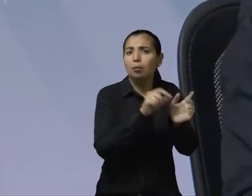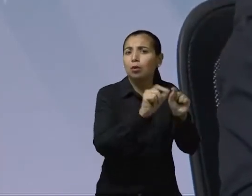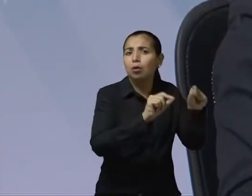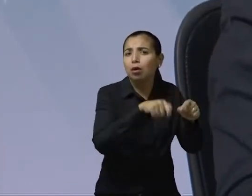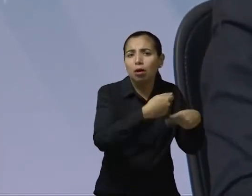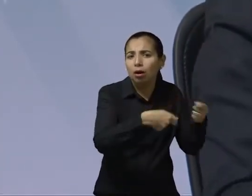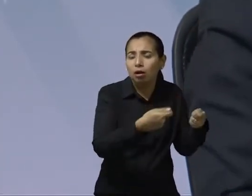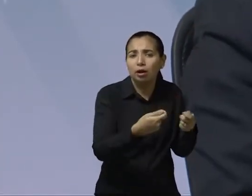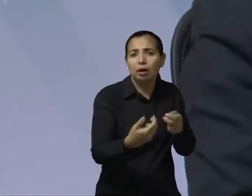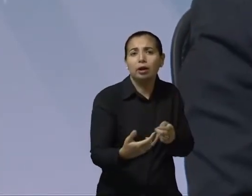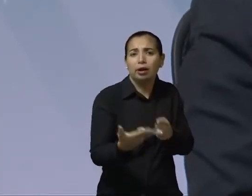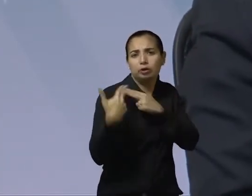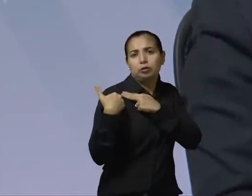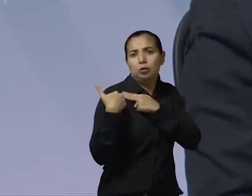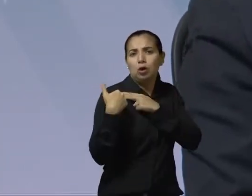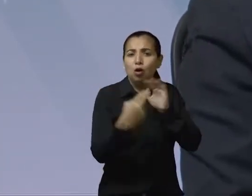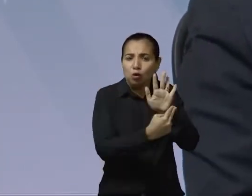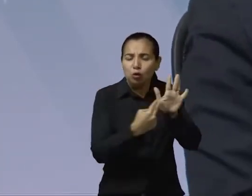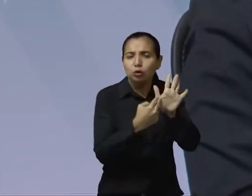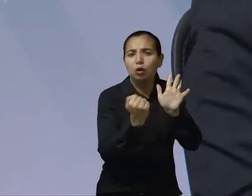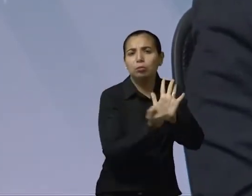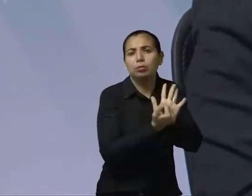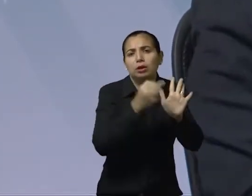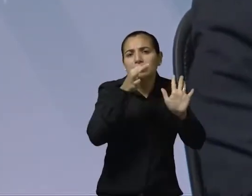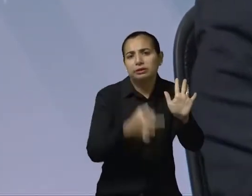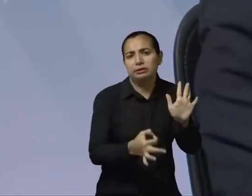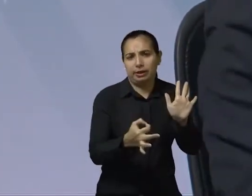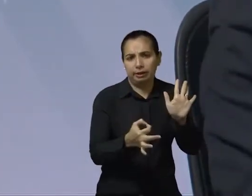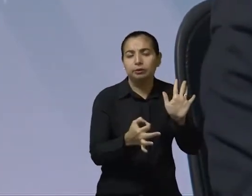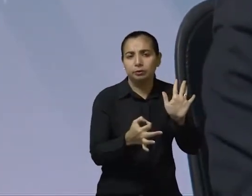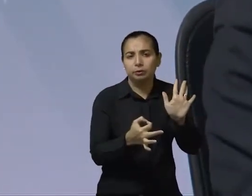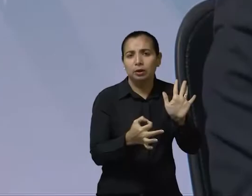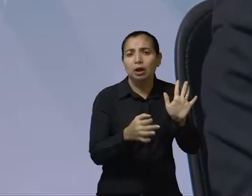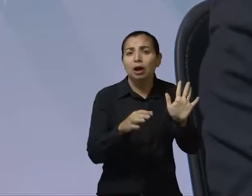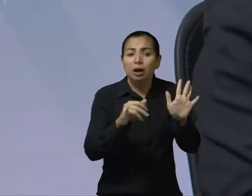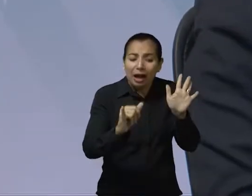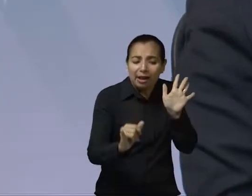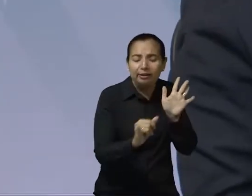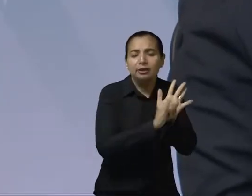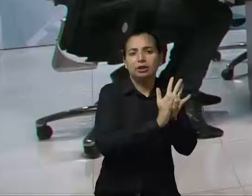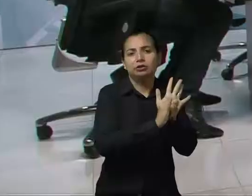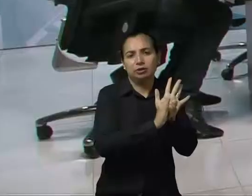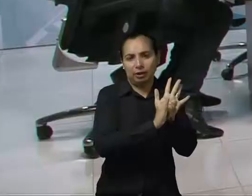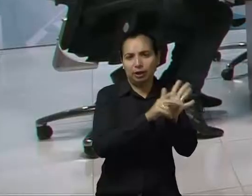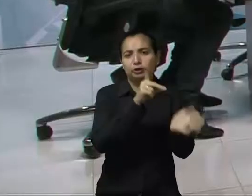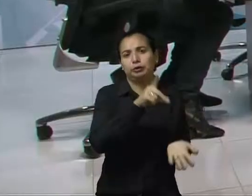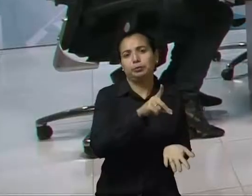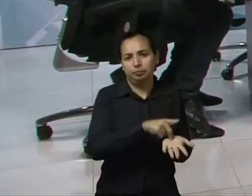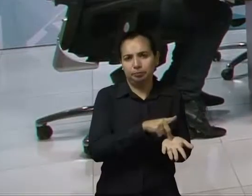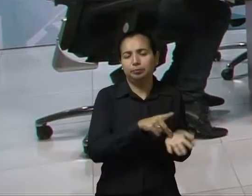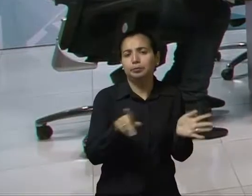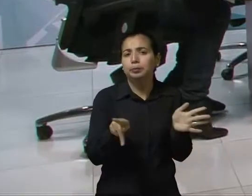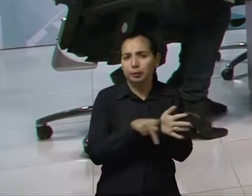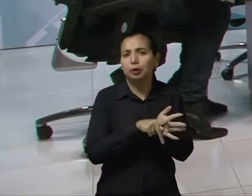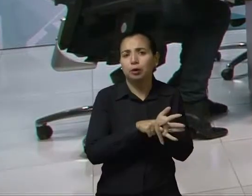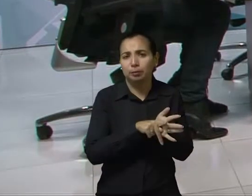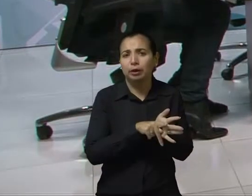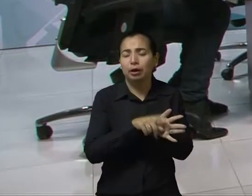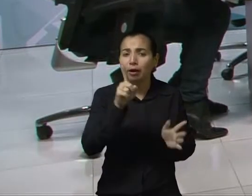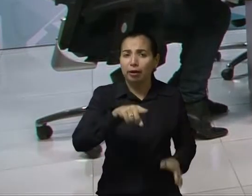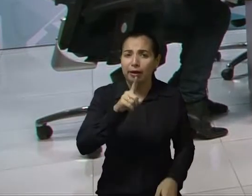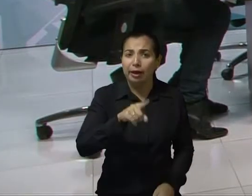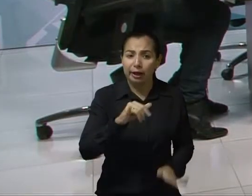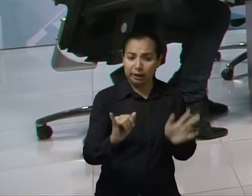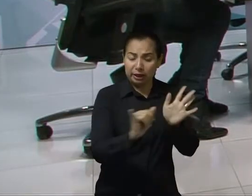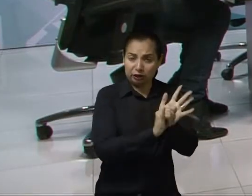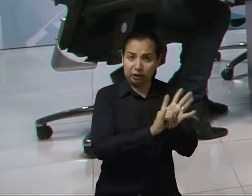é interessante para o profissional. Agora, que identidade, né? Essa identidade da polícia, e se você